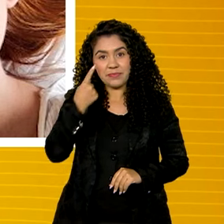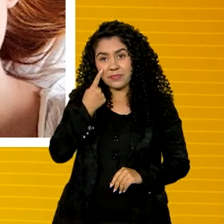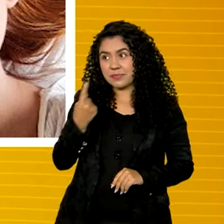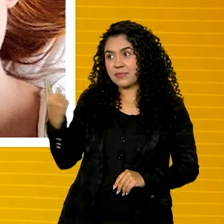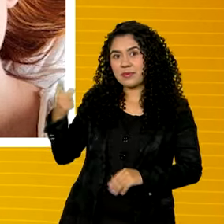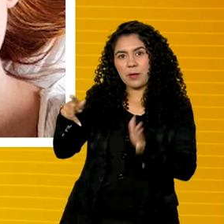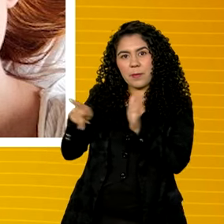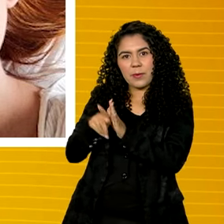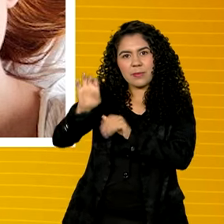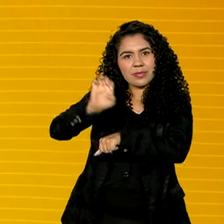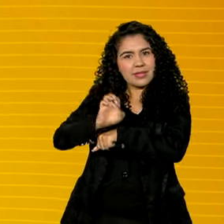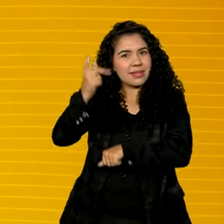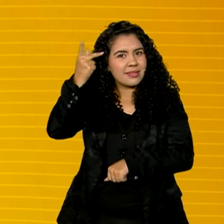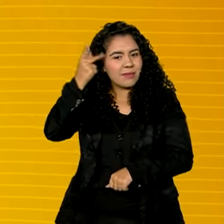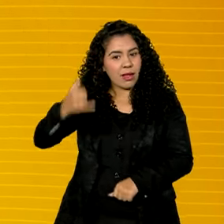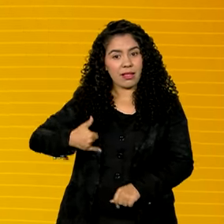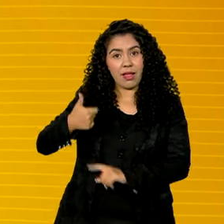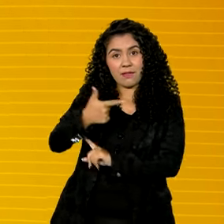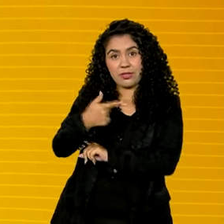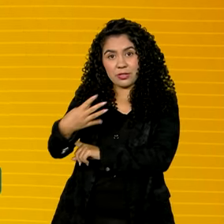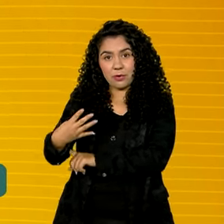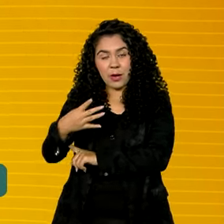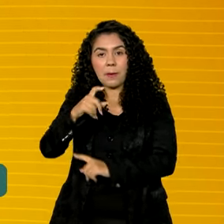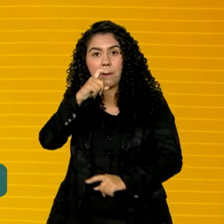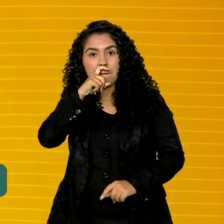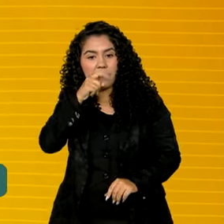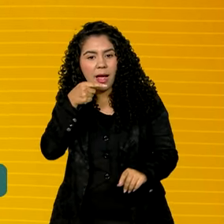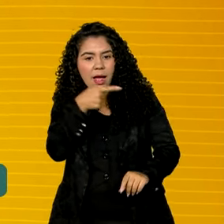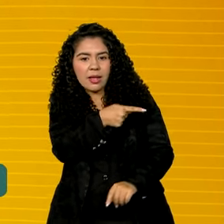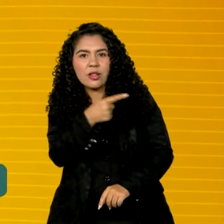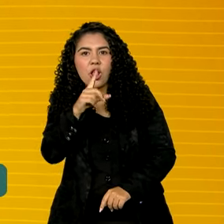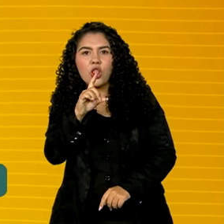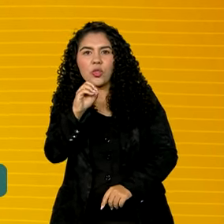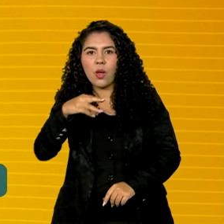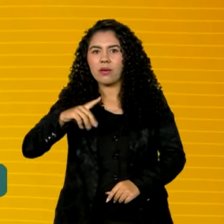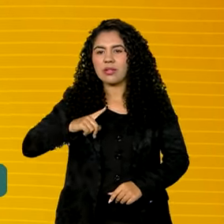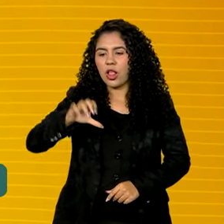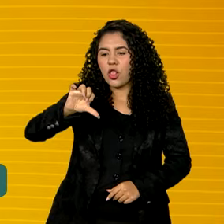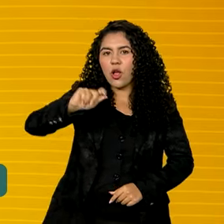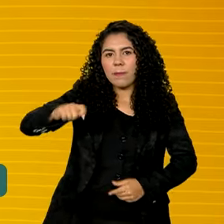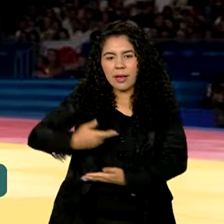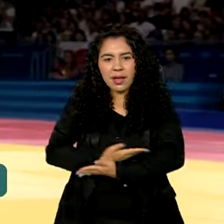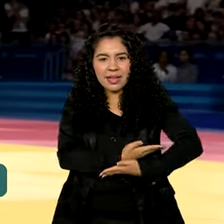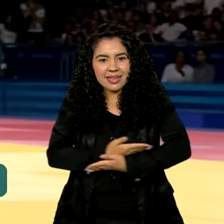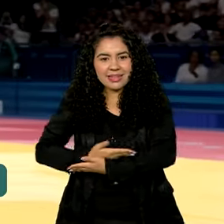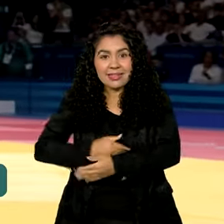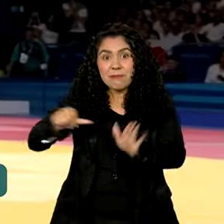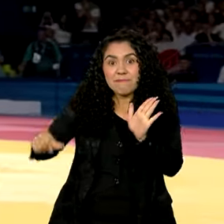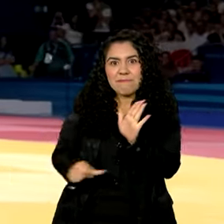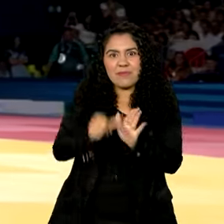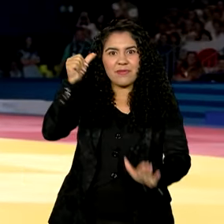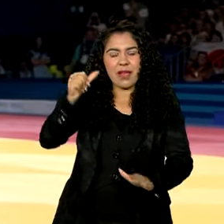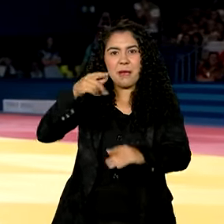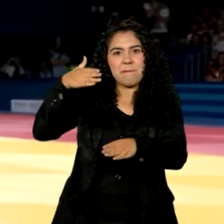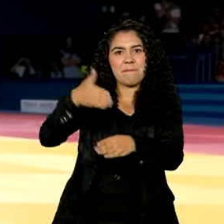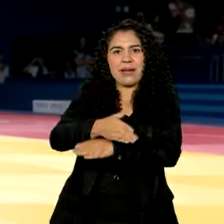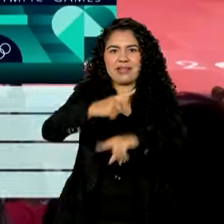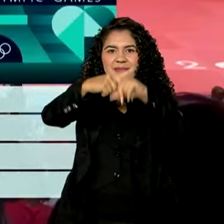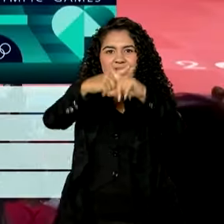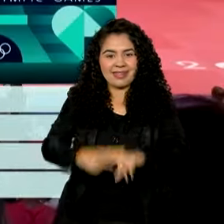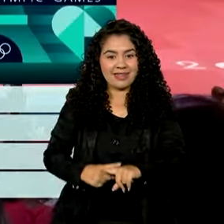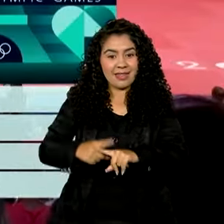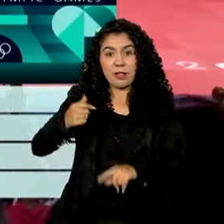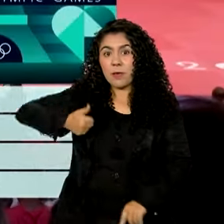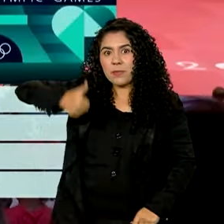Paulista de 24 anos, pai do Dom, de 9 meses, e estreante em uma Olimpíada. William Lima foi o primeiro